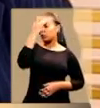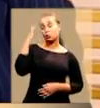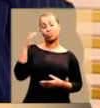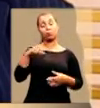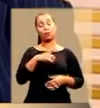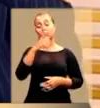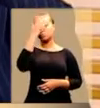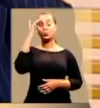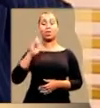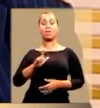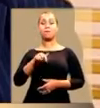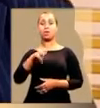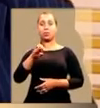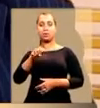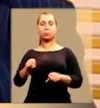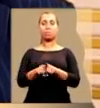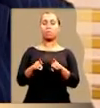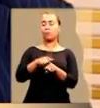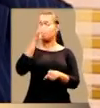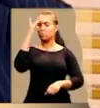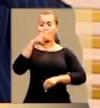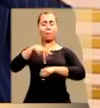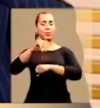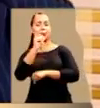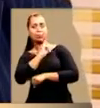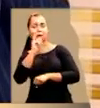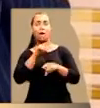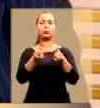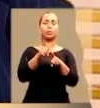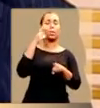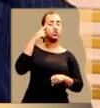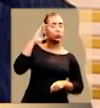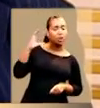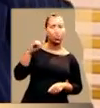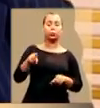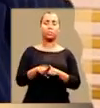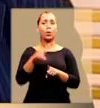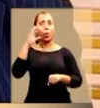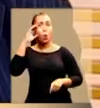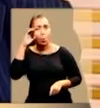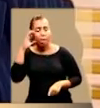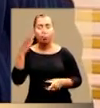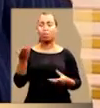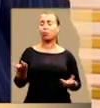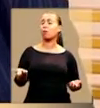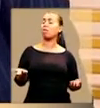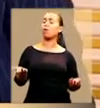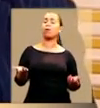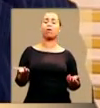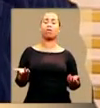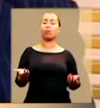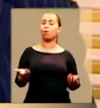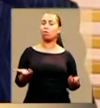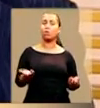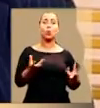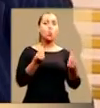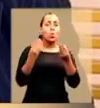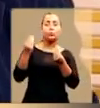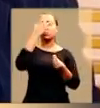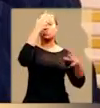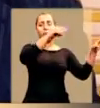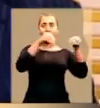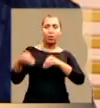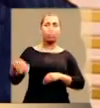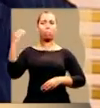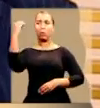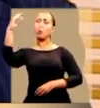Preto os libaneses, os italianos, os portugueses, os chineses, os coreanos. A nível de imigração, nós temos aqui